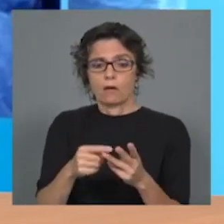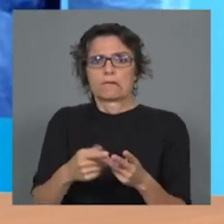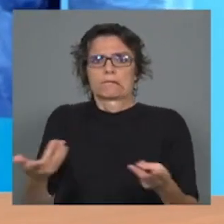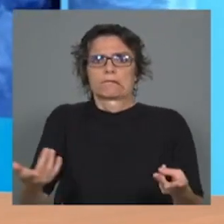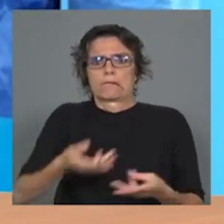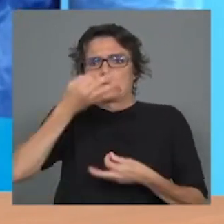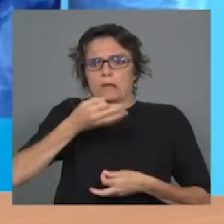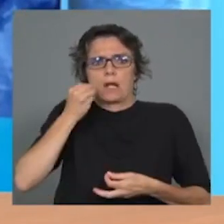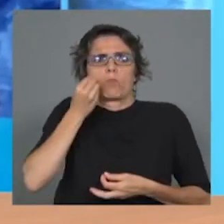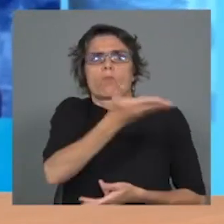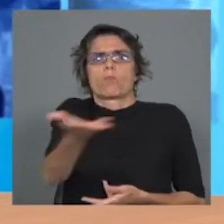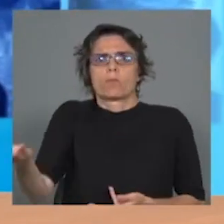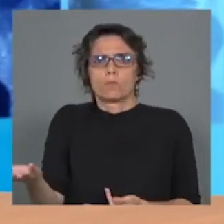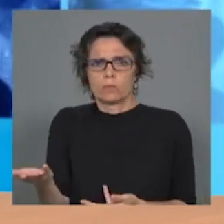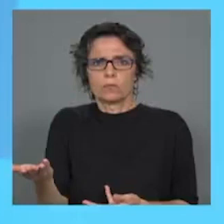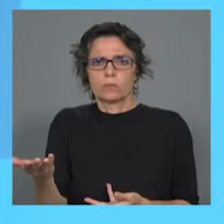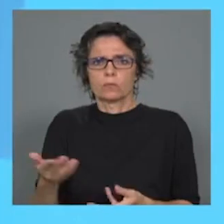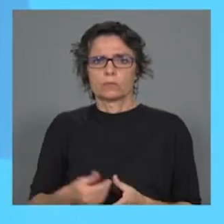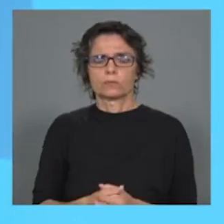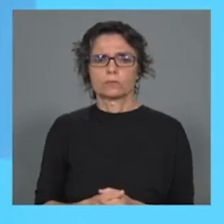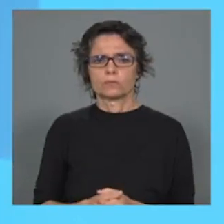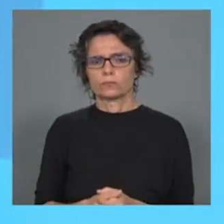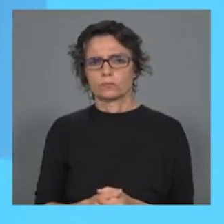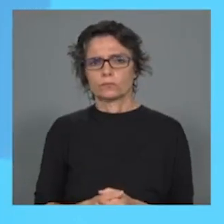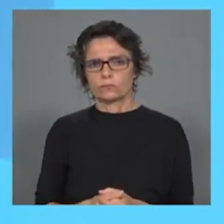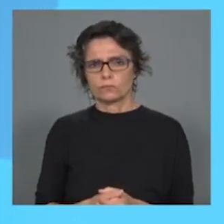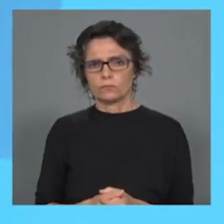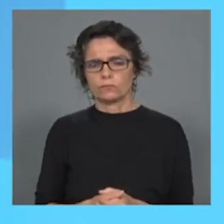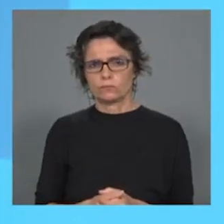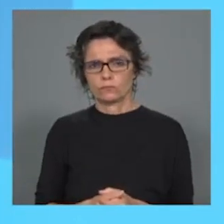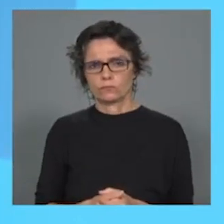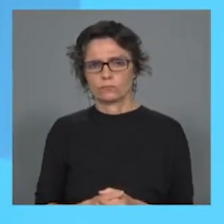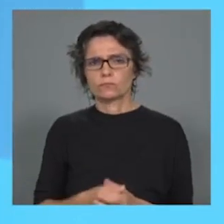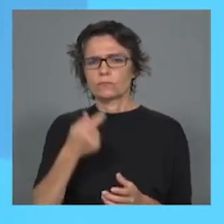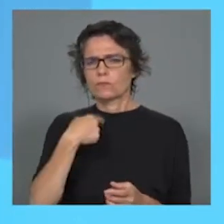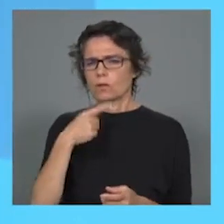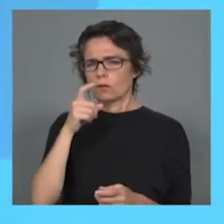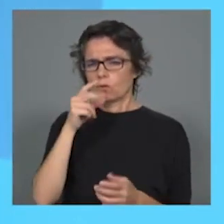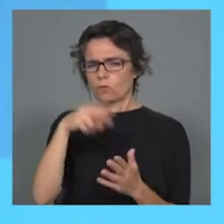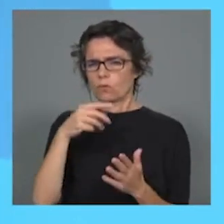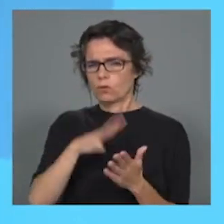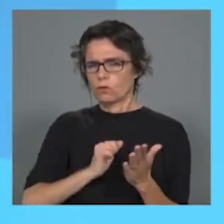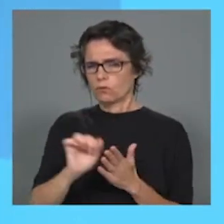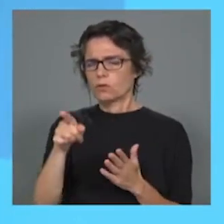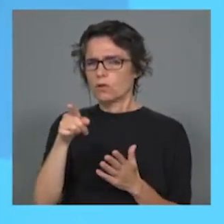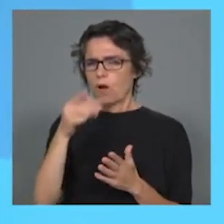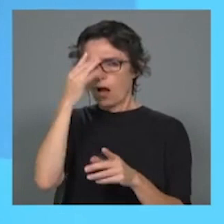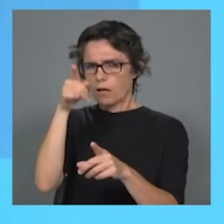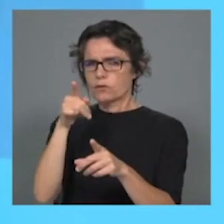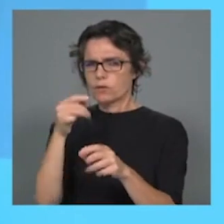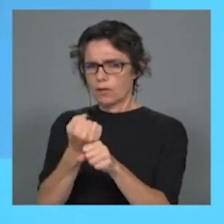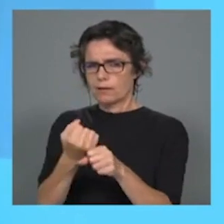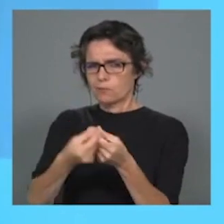dignidade da pessoa humana. Li um texto seu e trabalhou com ela diretamente,